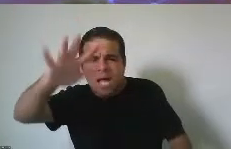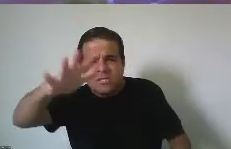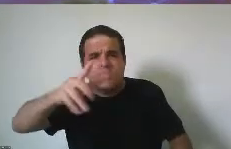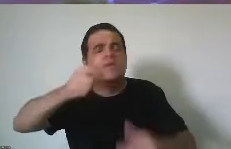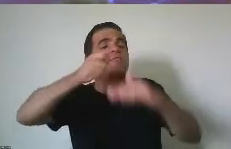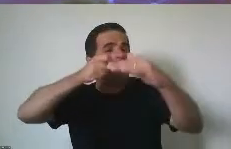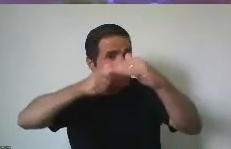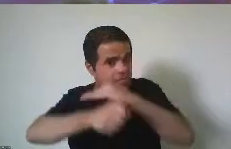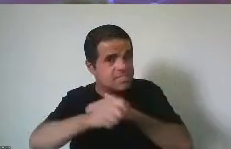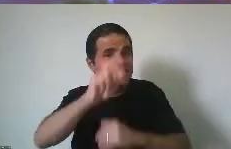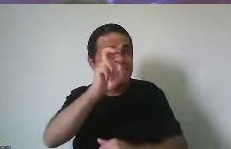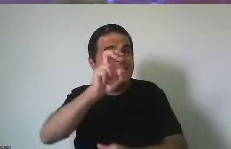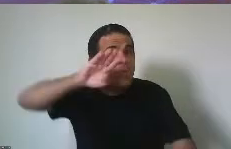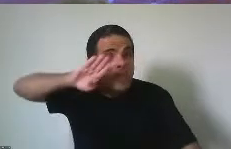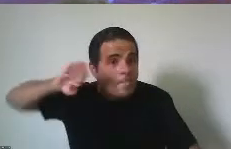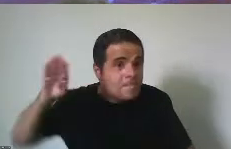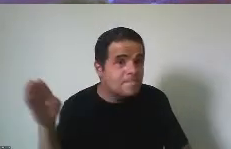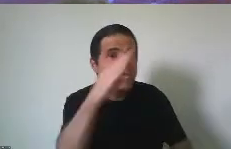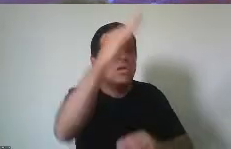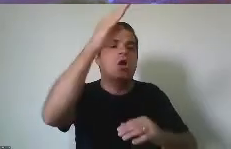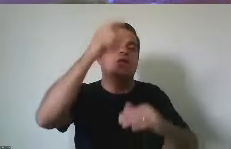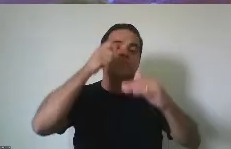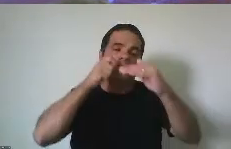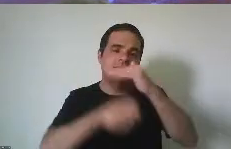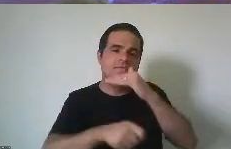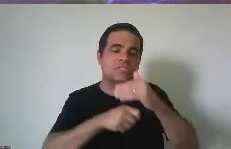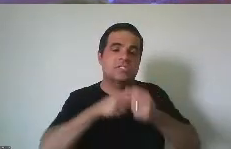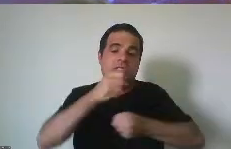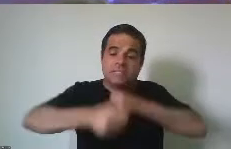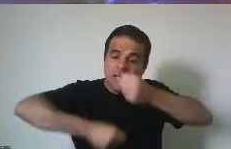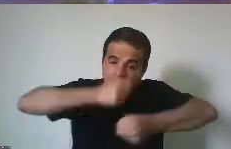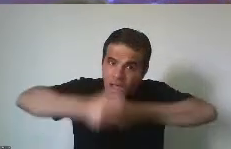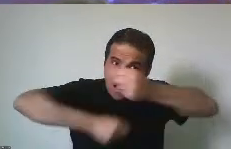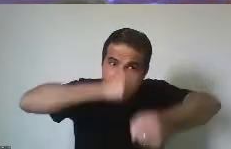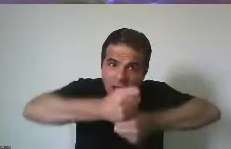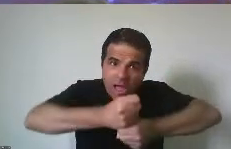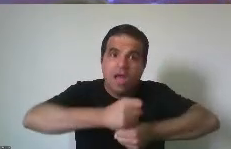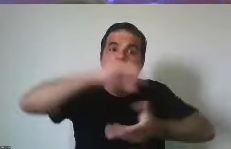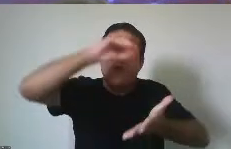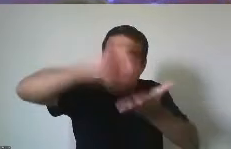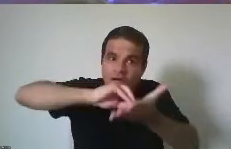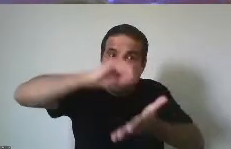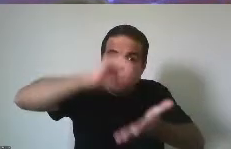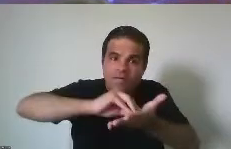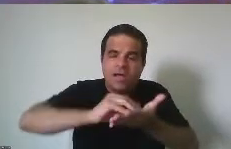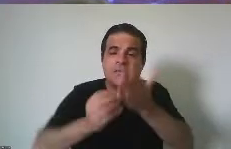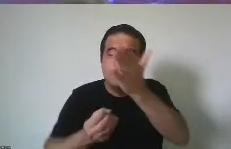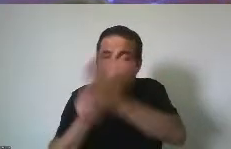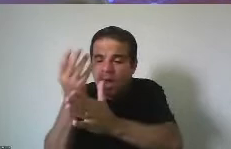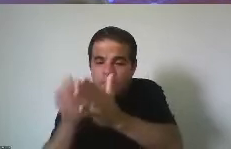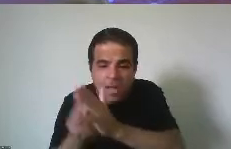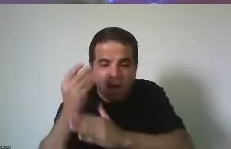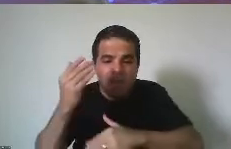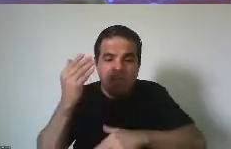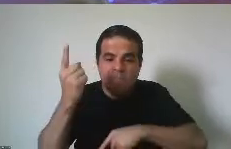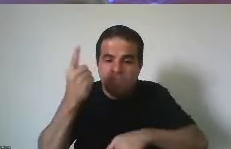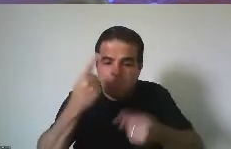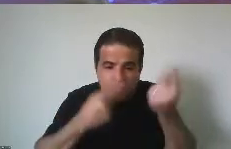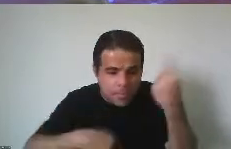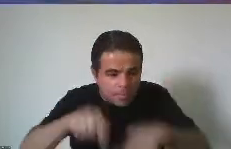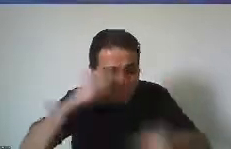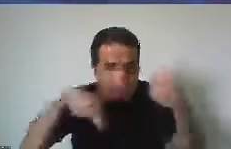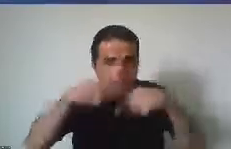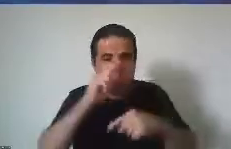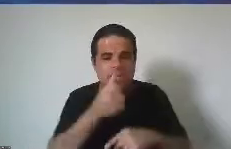ainda 5 bilhões nos próximos nos próximos anos que vai gerar uma rápida adicional para companhia entre 600 e